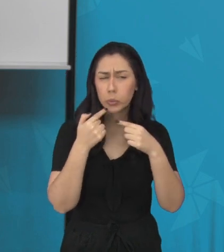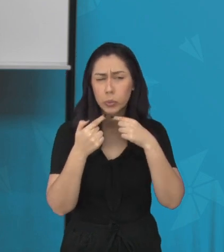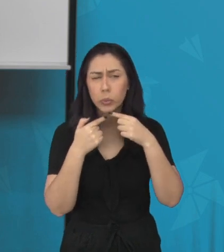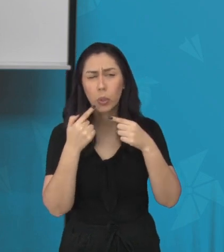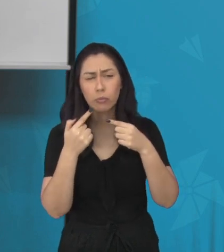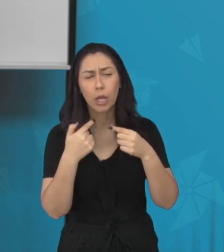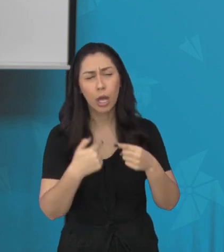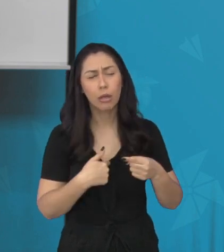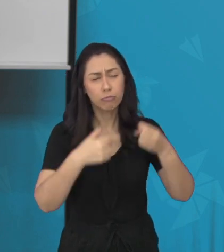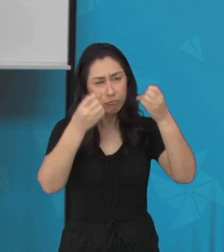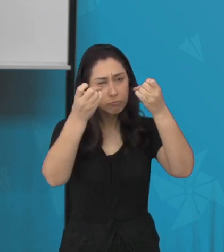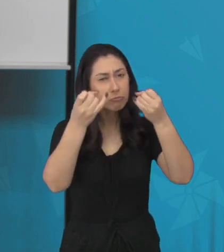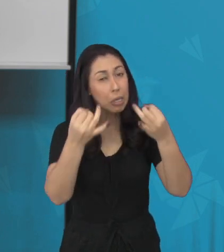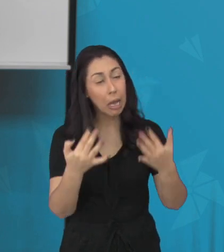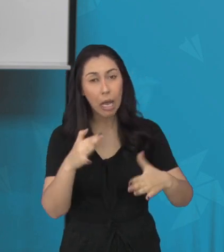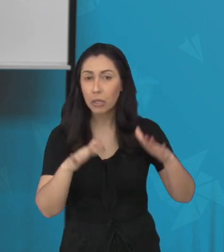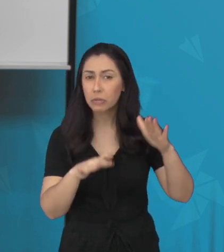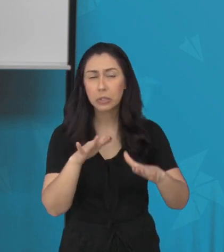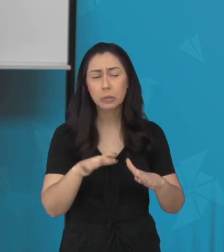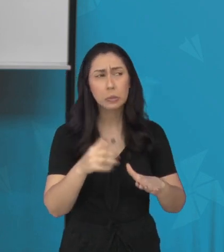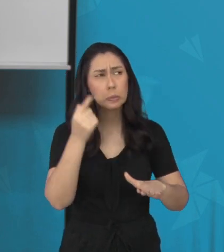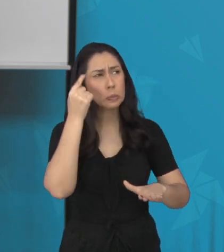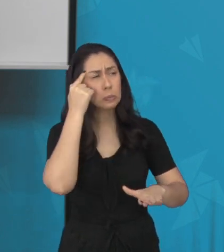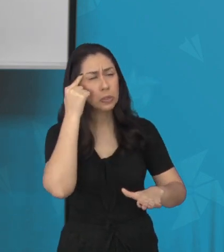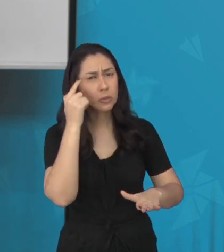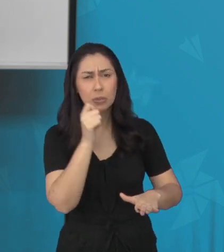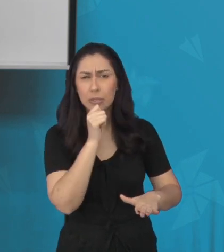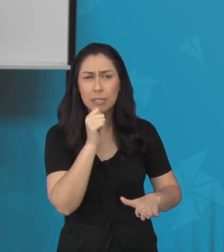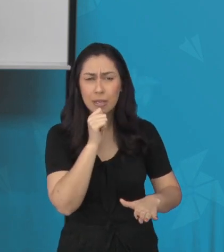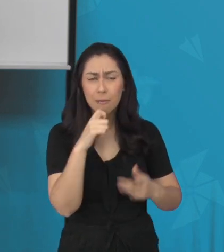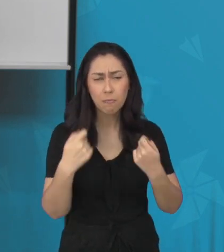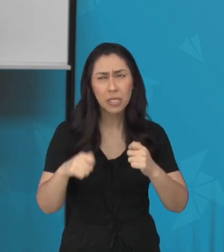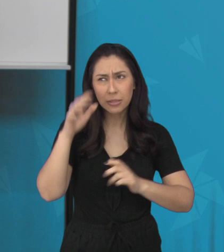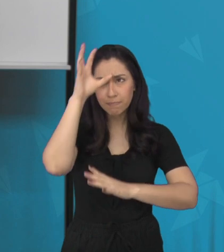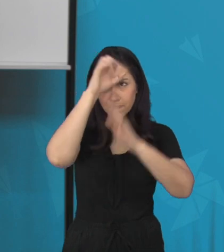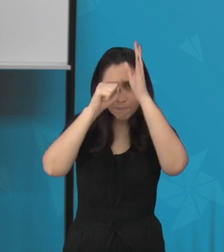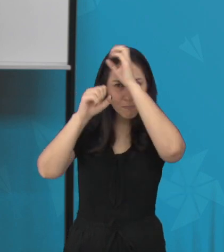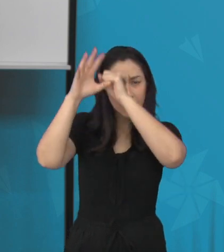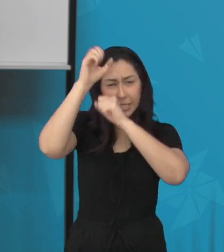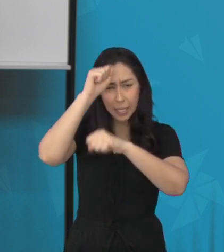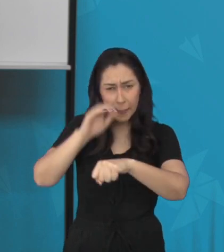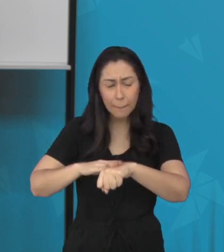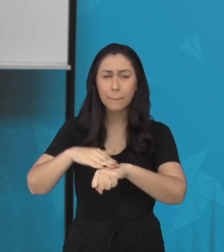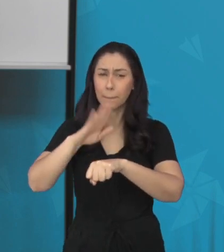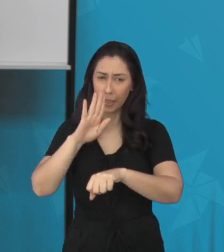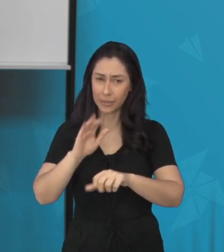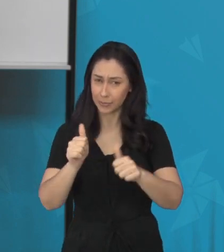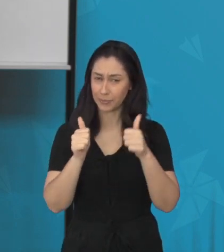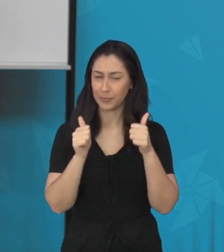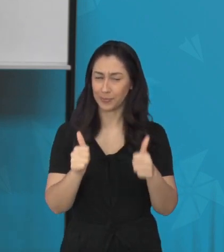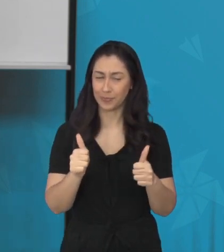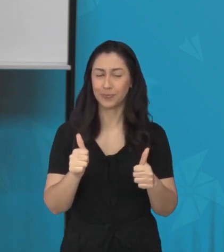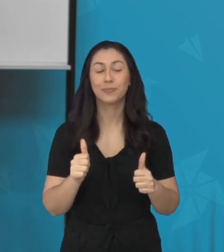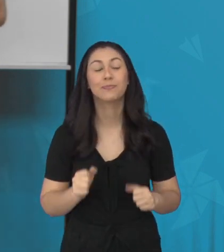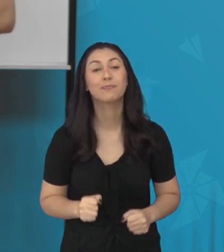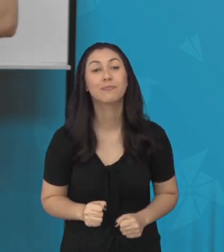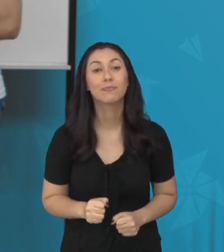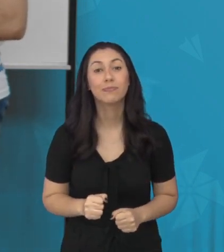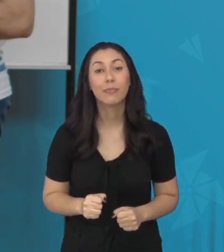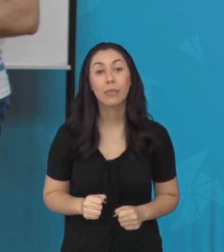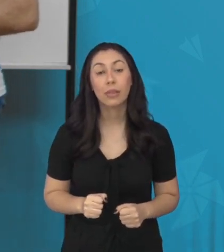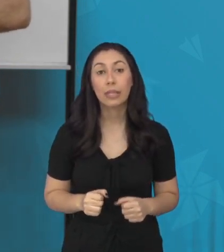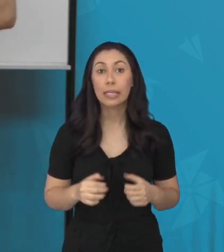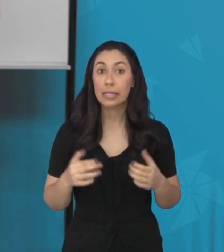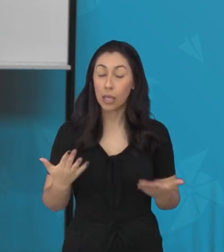não tenham parado para pensar ou ainda não tenham absorvido da forma correta. Beleza? Vamos